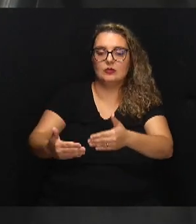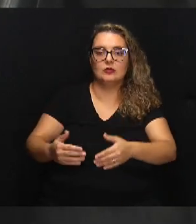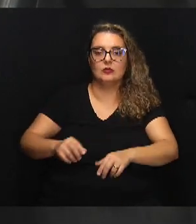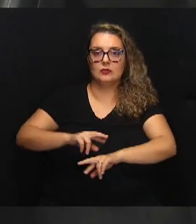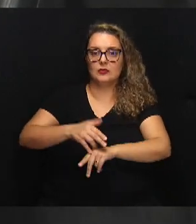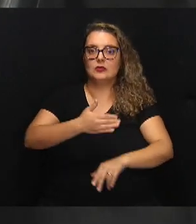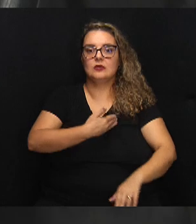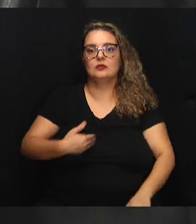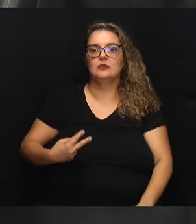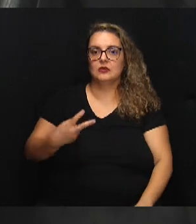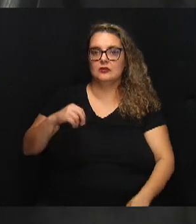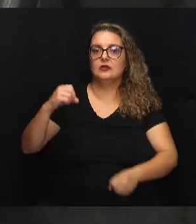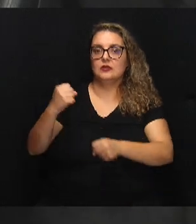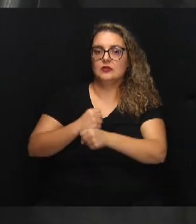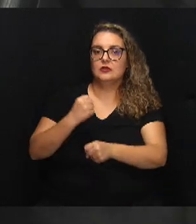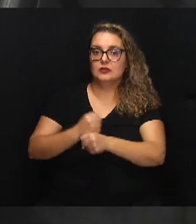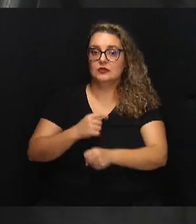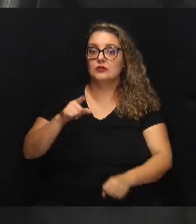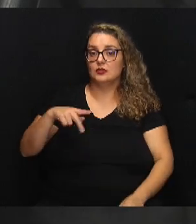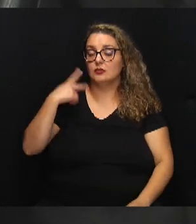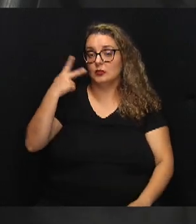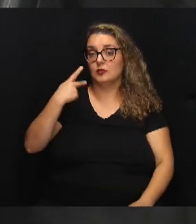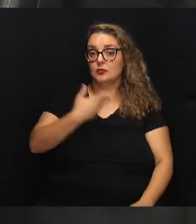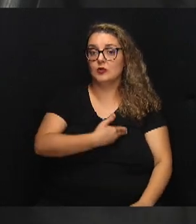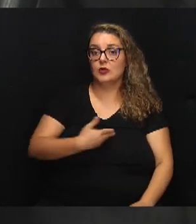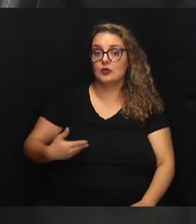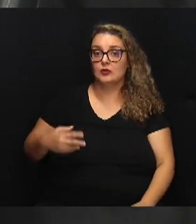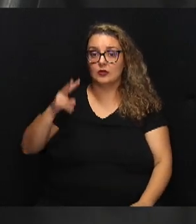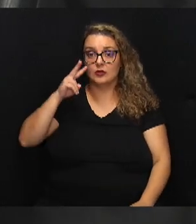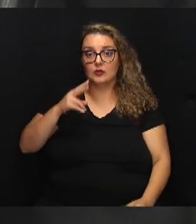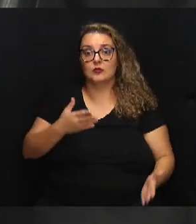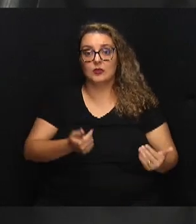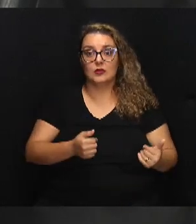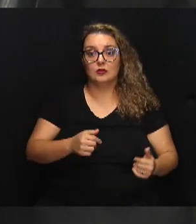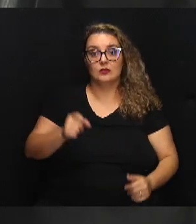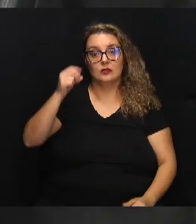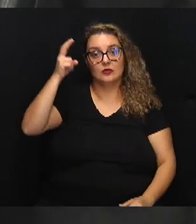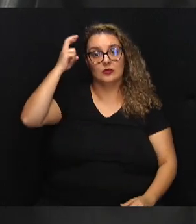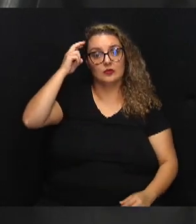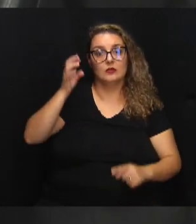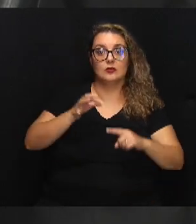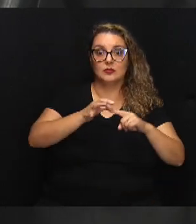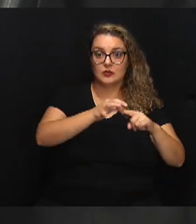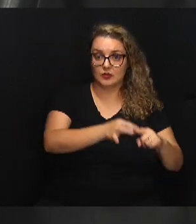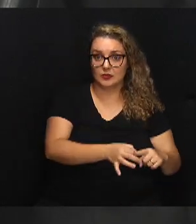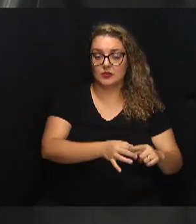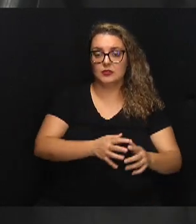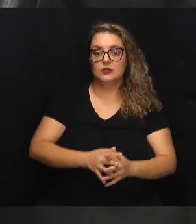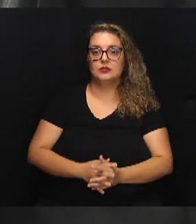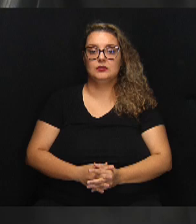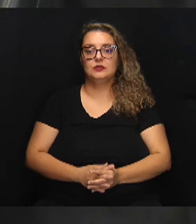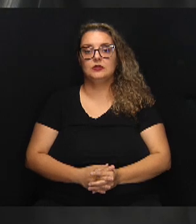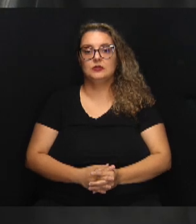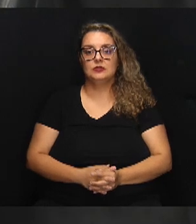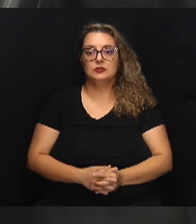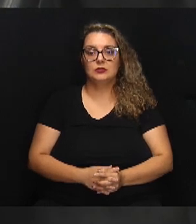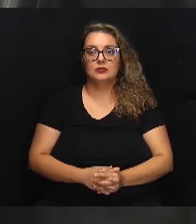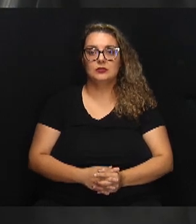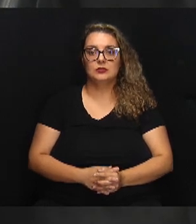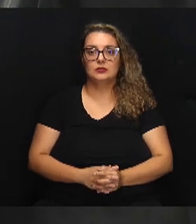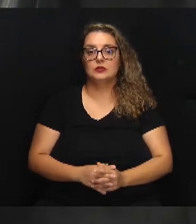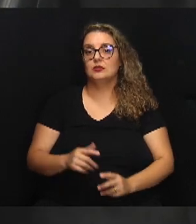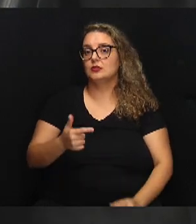governos, faz 20 anos que é uma política pública que olha para o jovem que está fazendo cultura na periferia, né? E que não